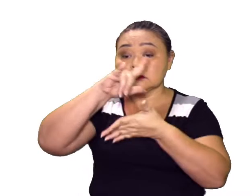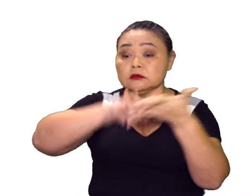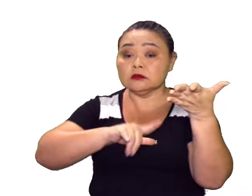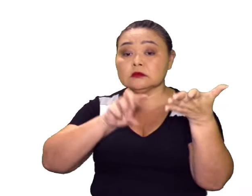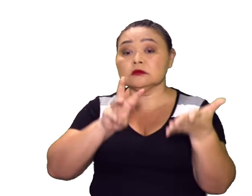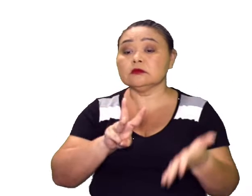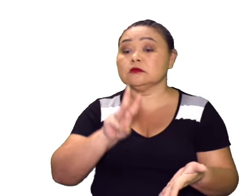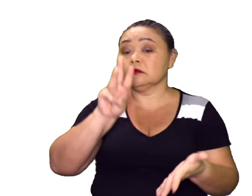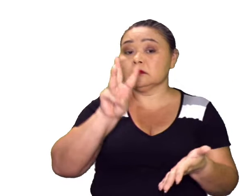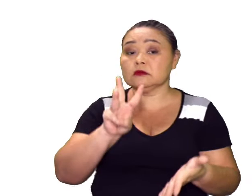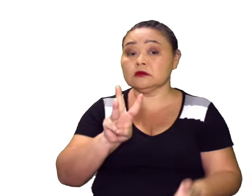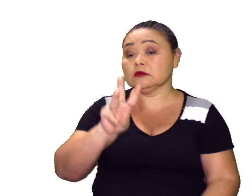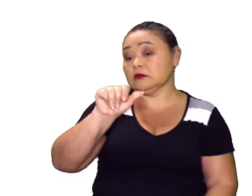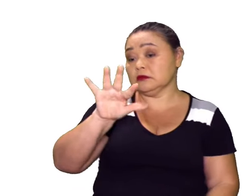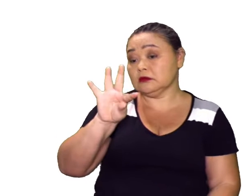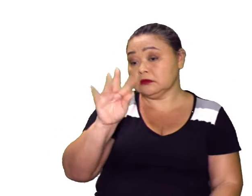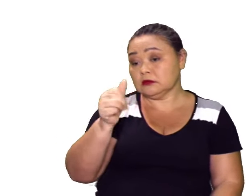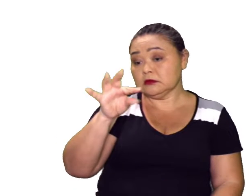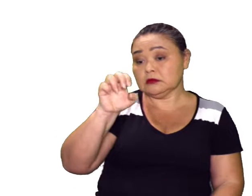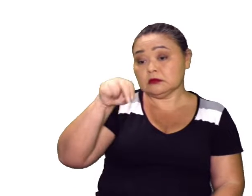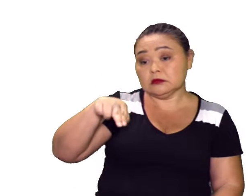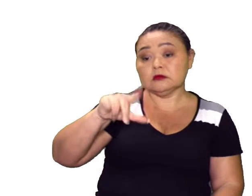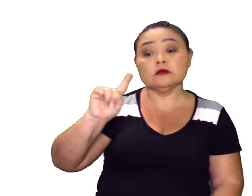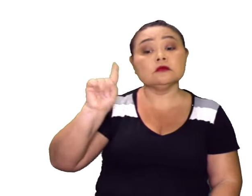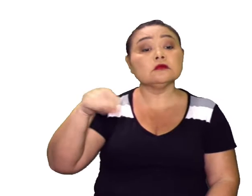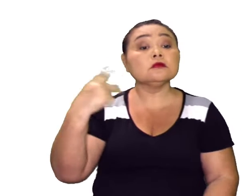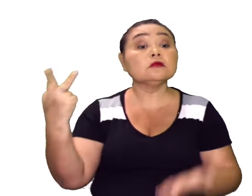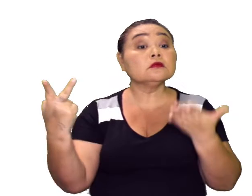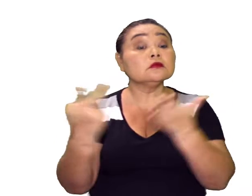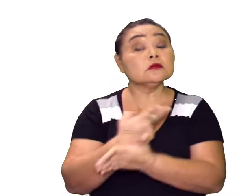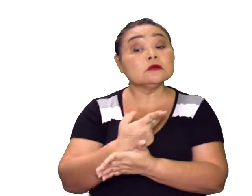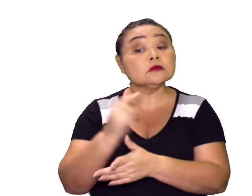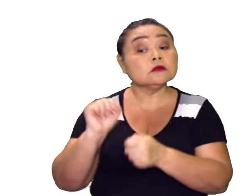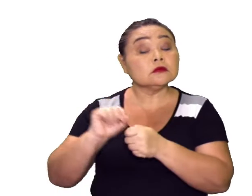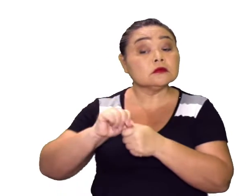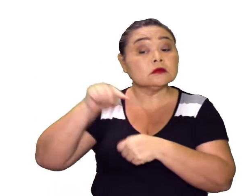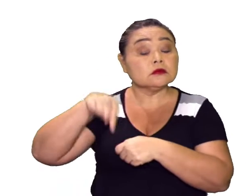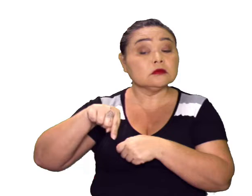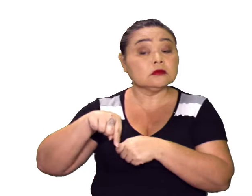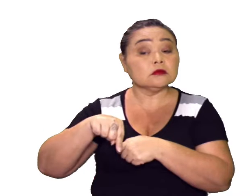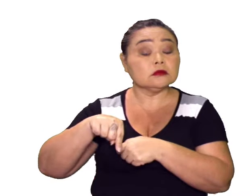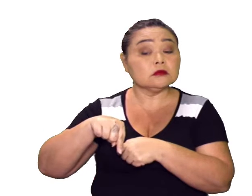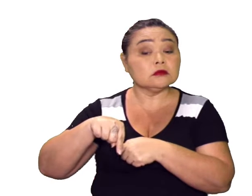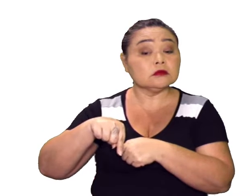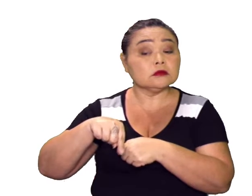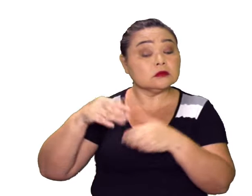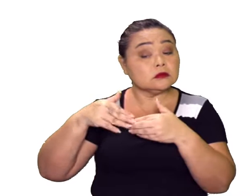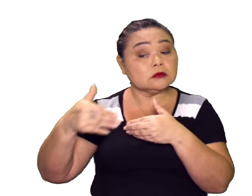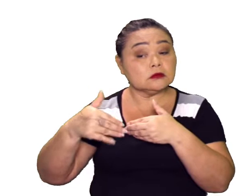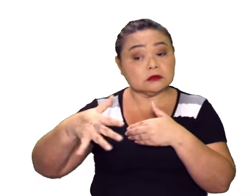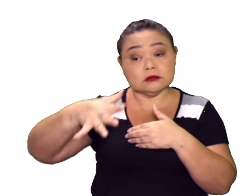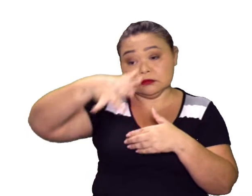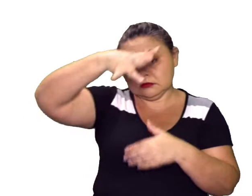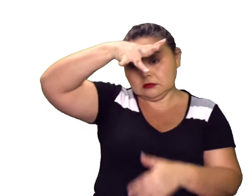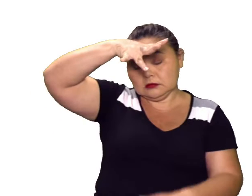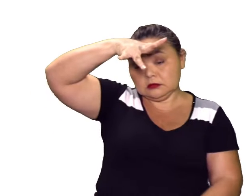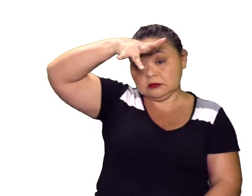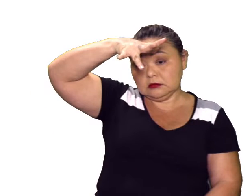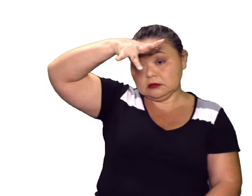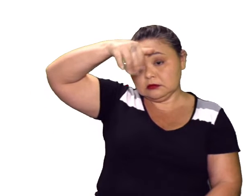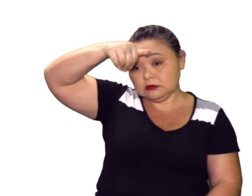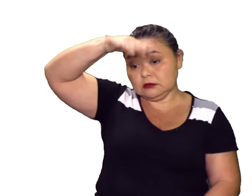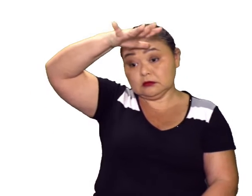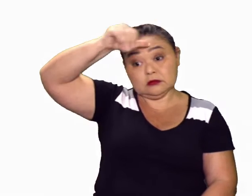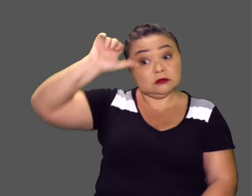de Washington, essa produção. E o que vai acontecer com o então Mato Grosso Amazonas, que